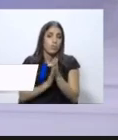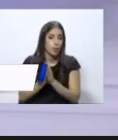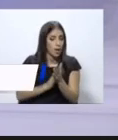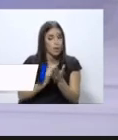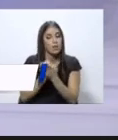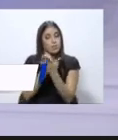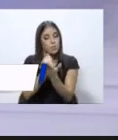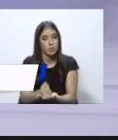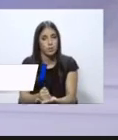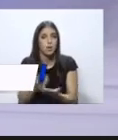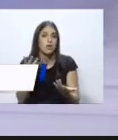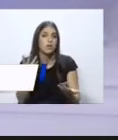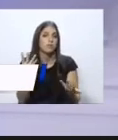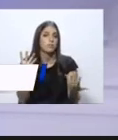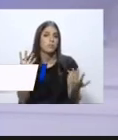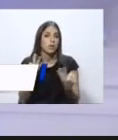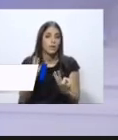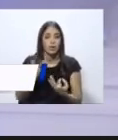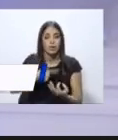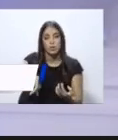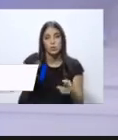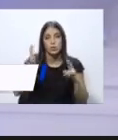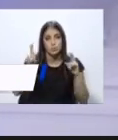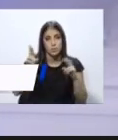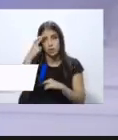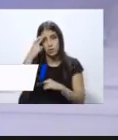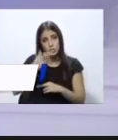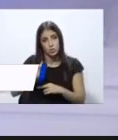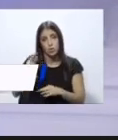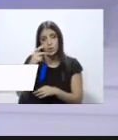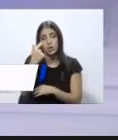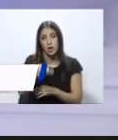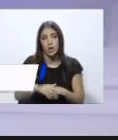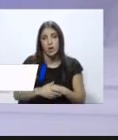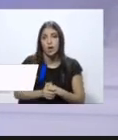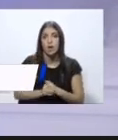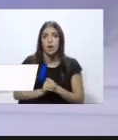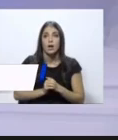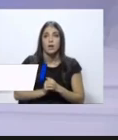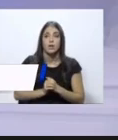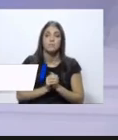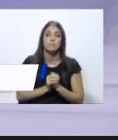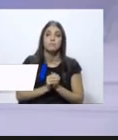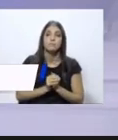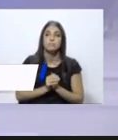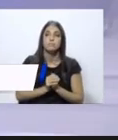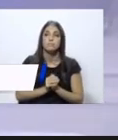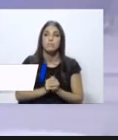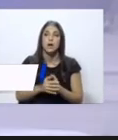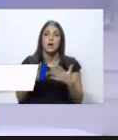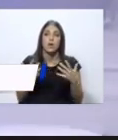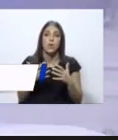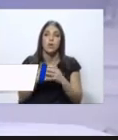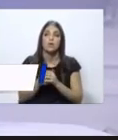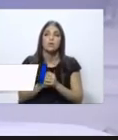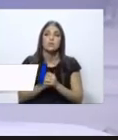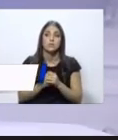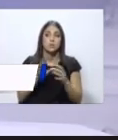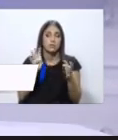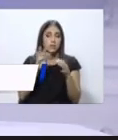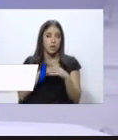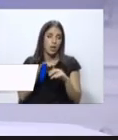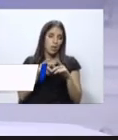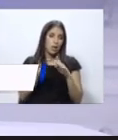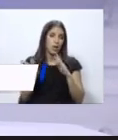apoiar e a quem vamos desejar sorte e que são os nossos. Relativamente a este primeiro lote